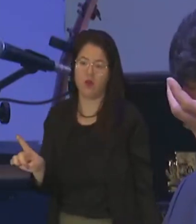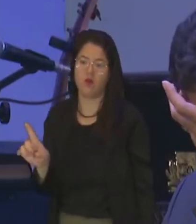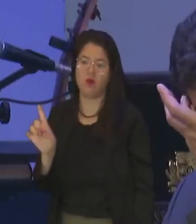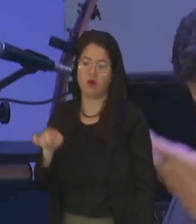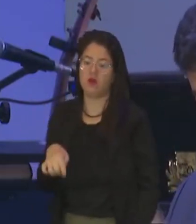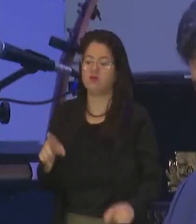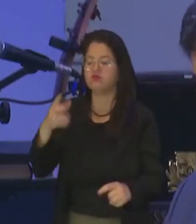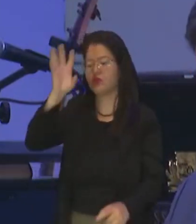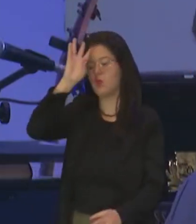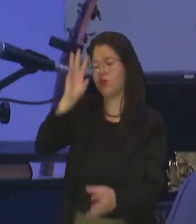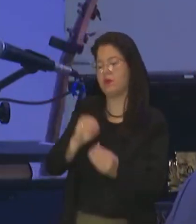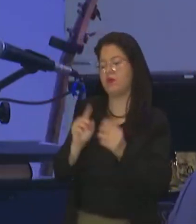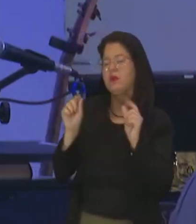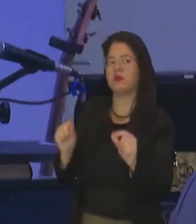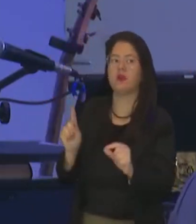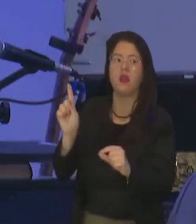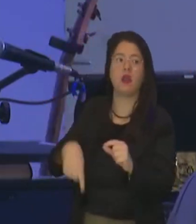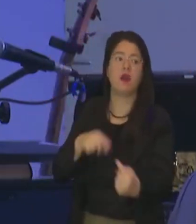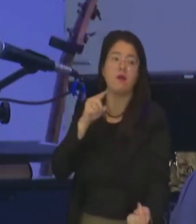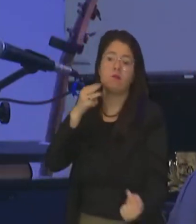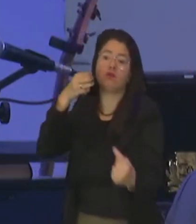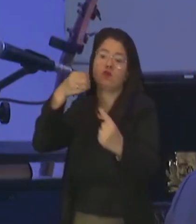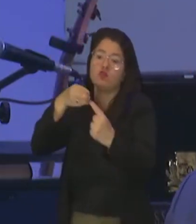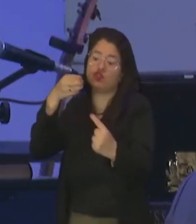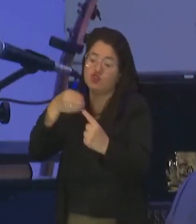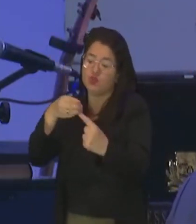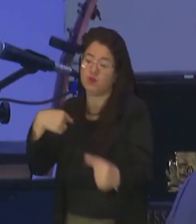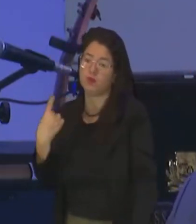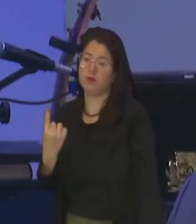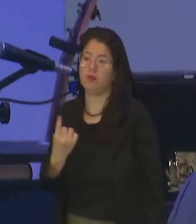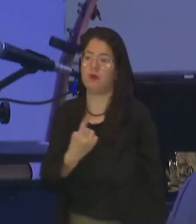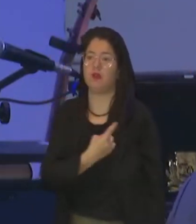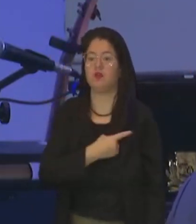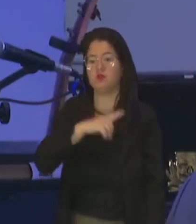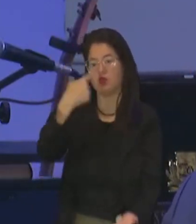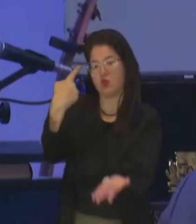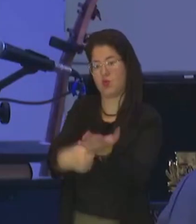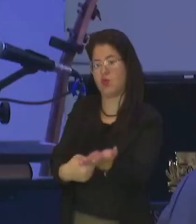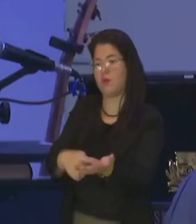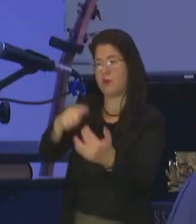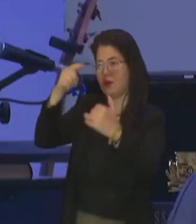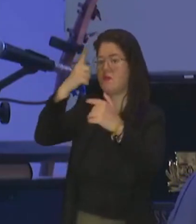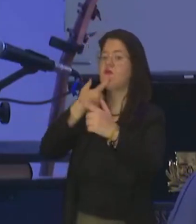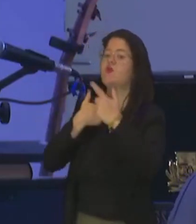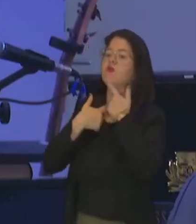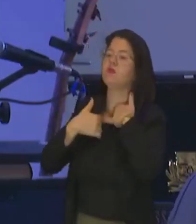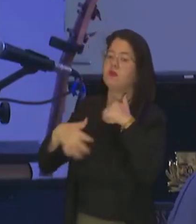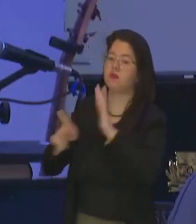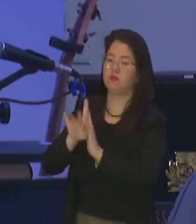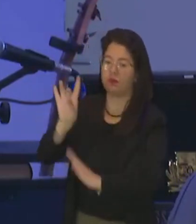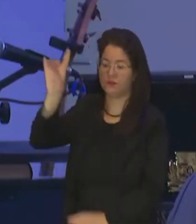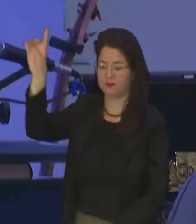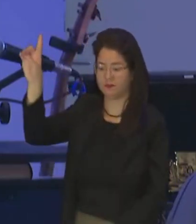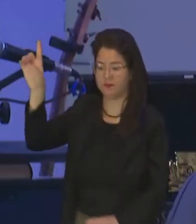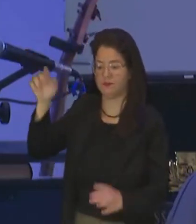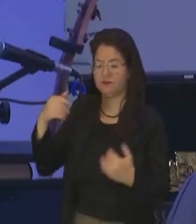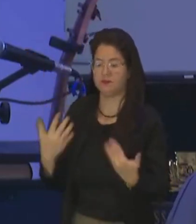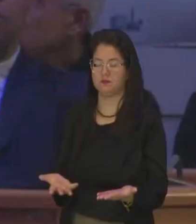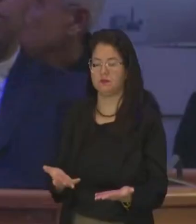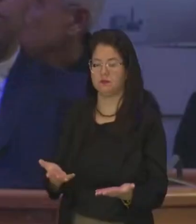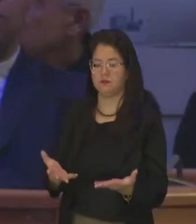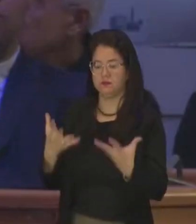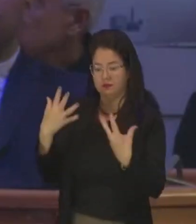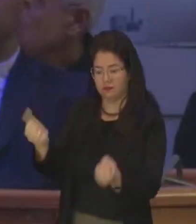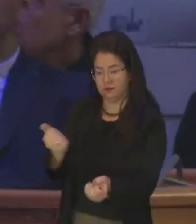nos dando a entender que são motivos para nós cumprirmos as ordens que vêm antes. Então,